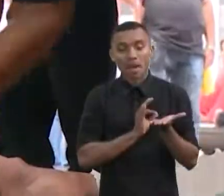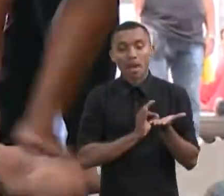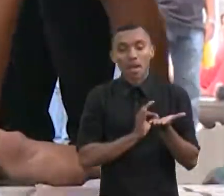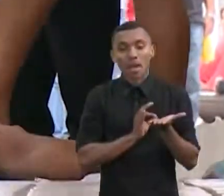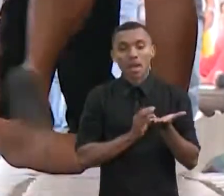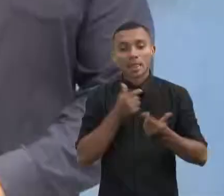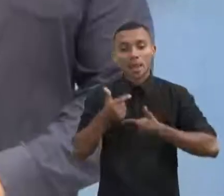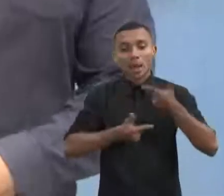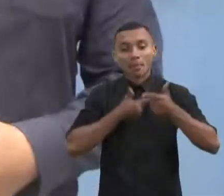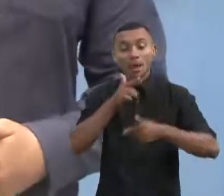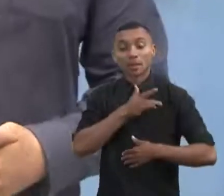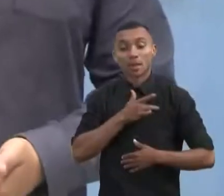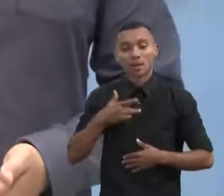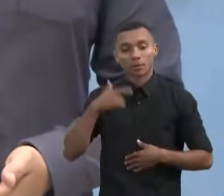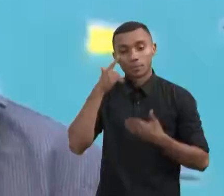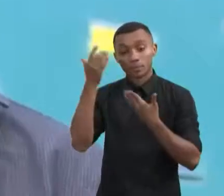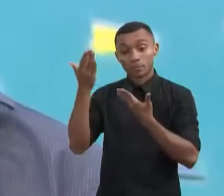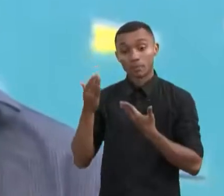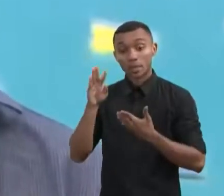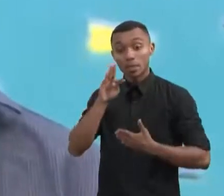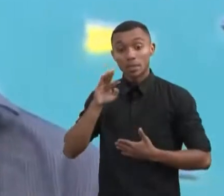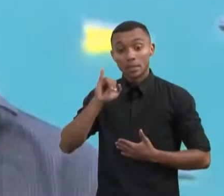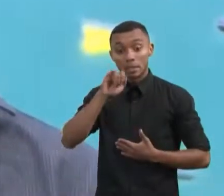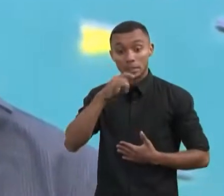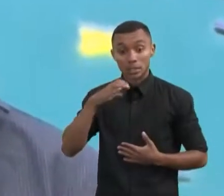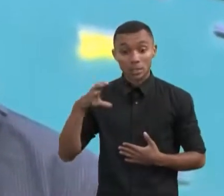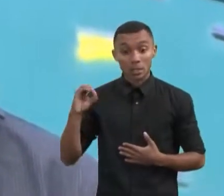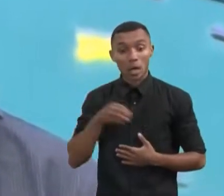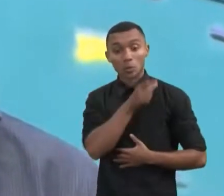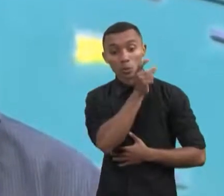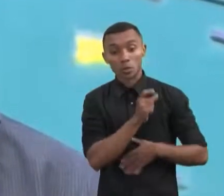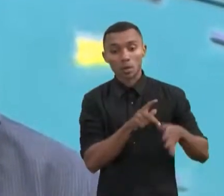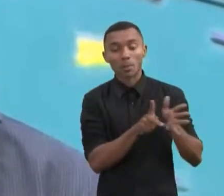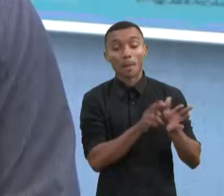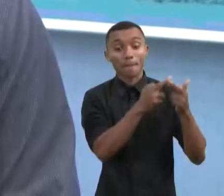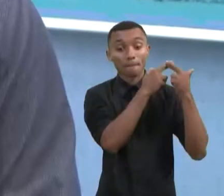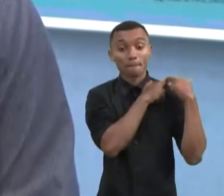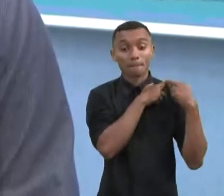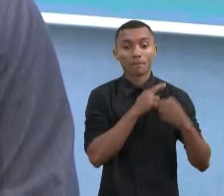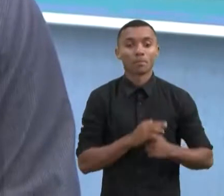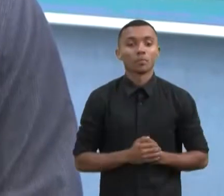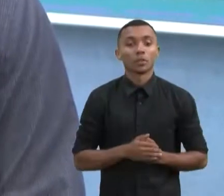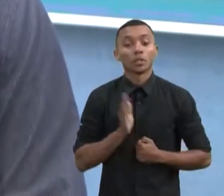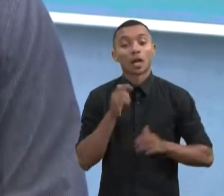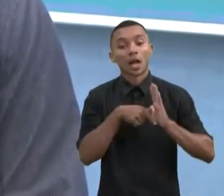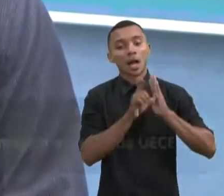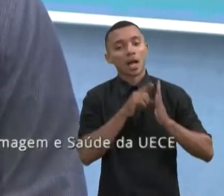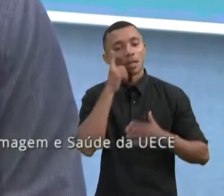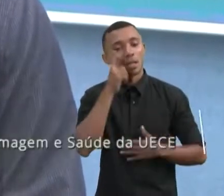de Saúde. Tiago Santos é um dos responsáveis pela pesquisa. A gente avaliou